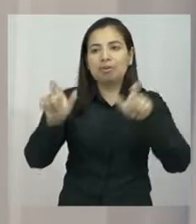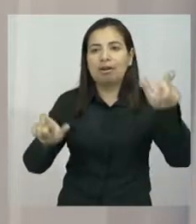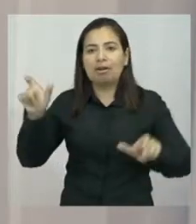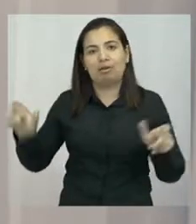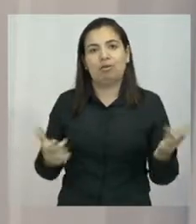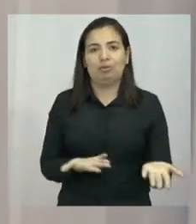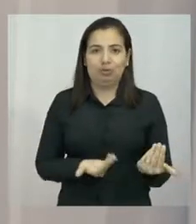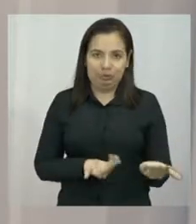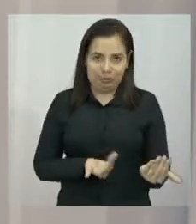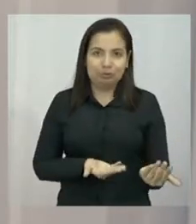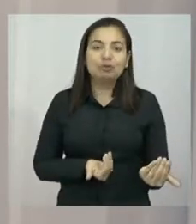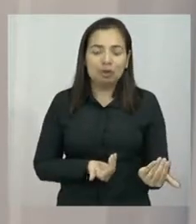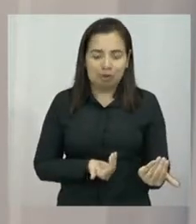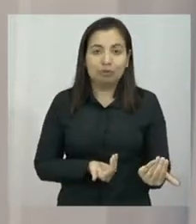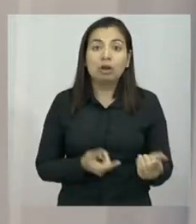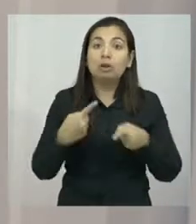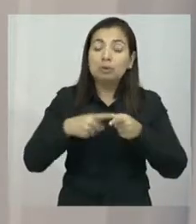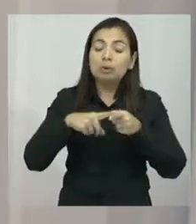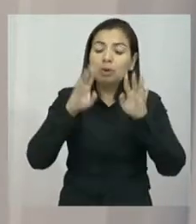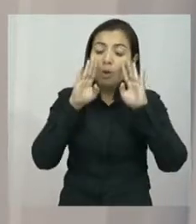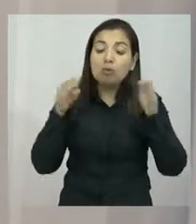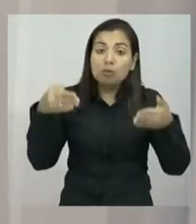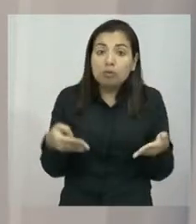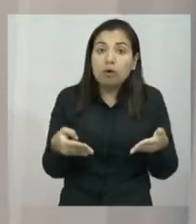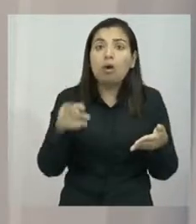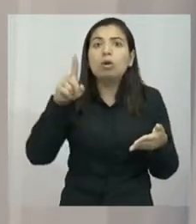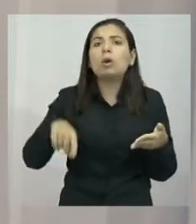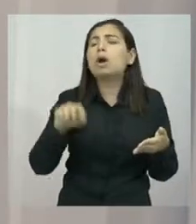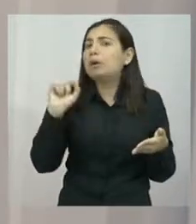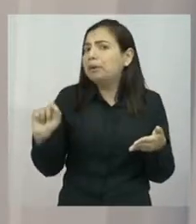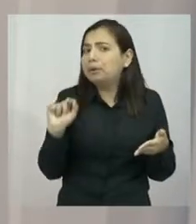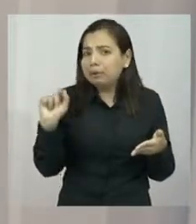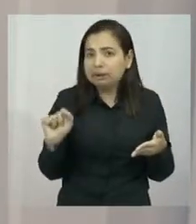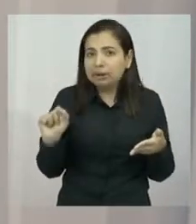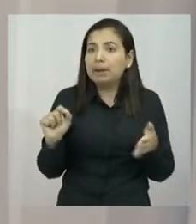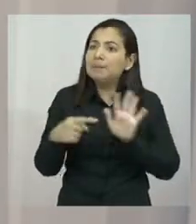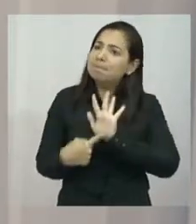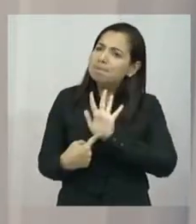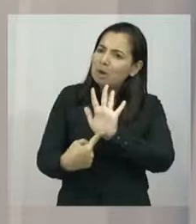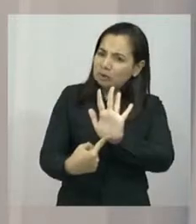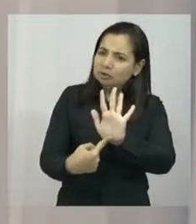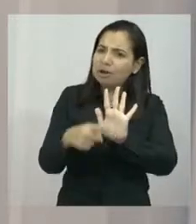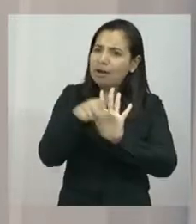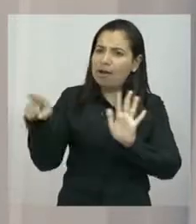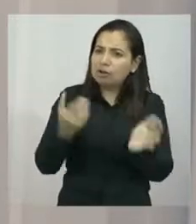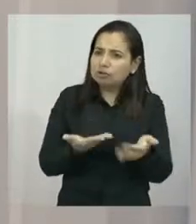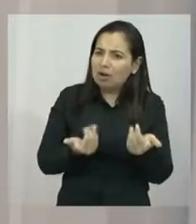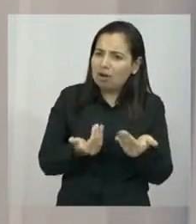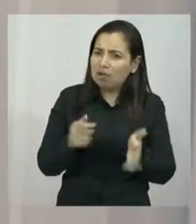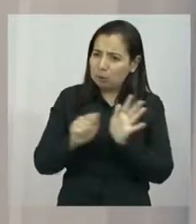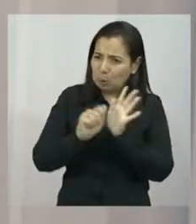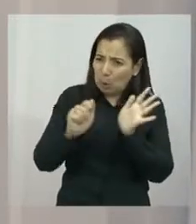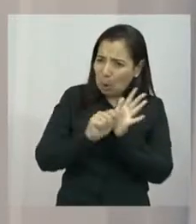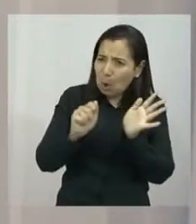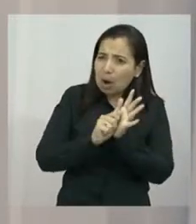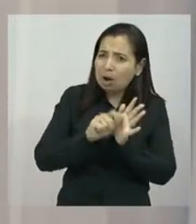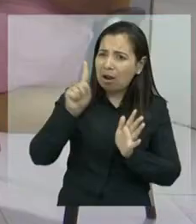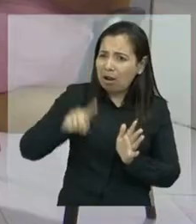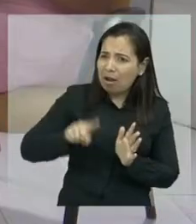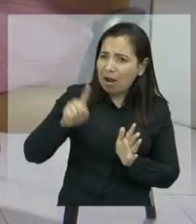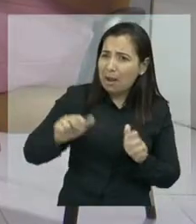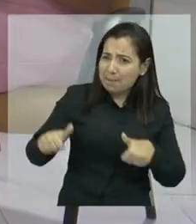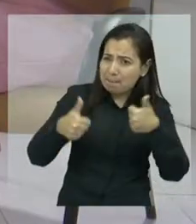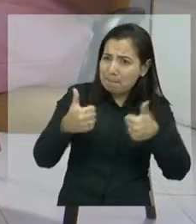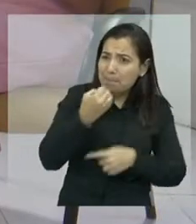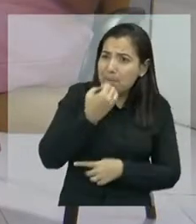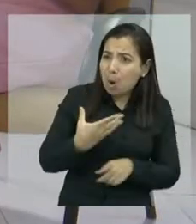que o foco maior é mostrar para eles que a droga não é tudo, que existe uma saída,